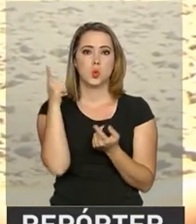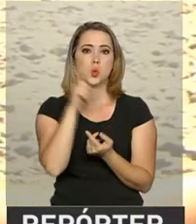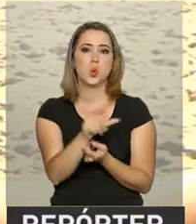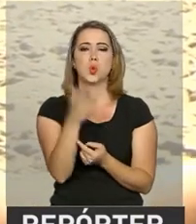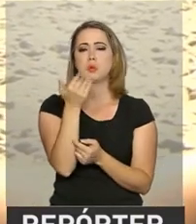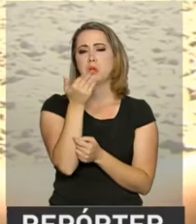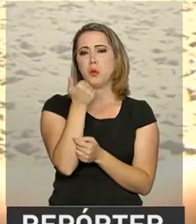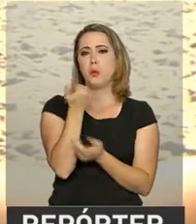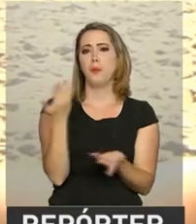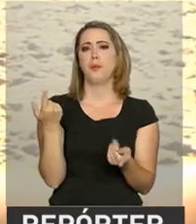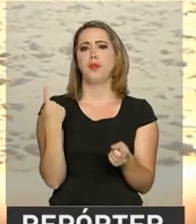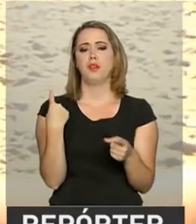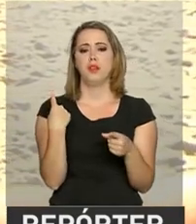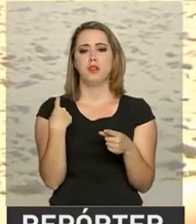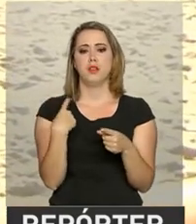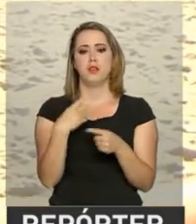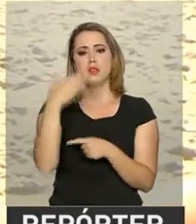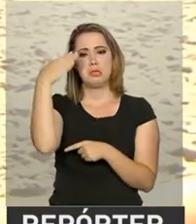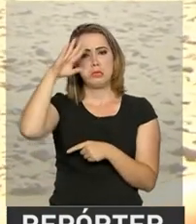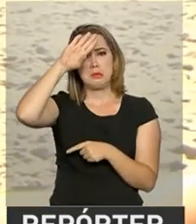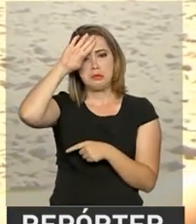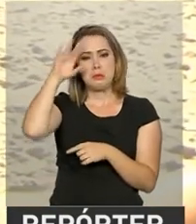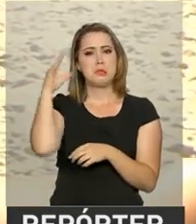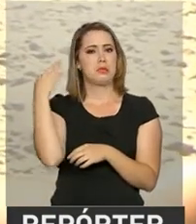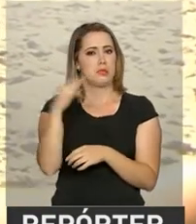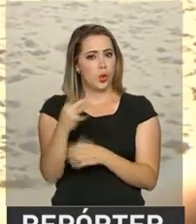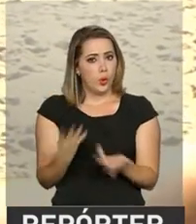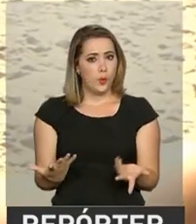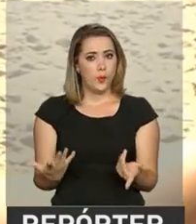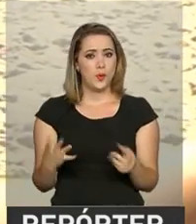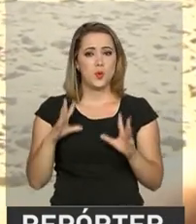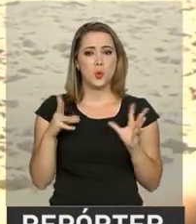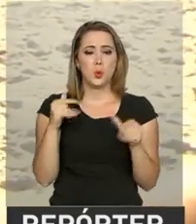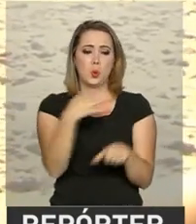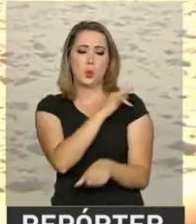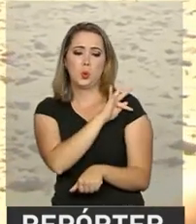comer direito, com a testa ardendo, com tudo ardendo.